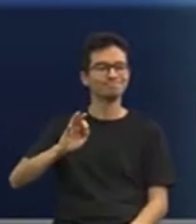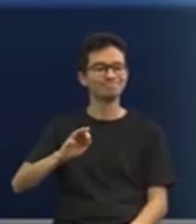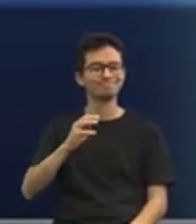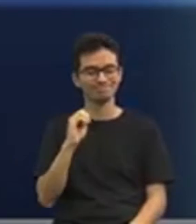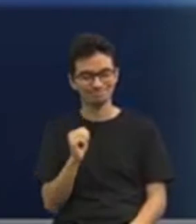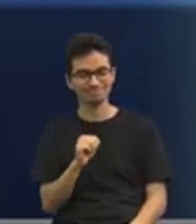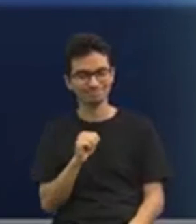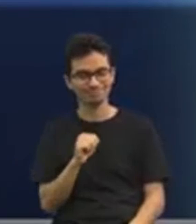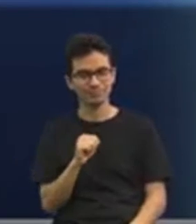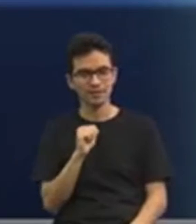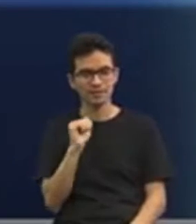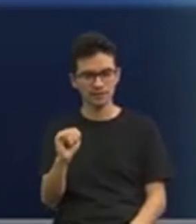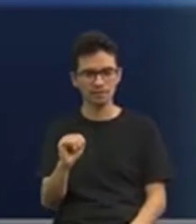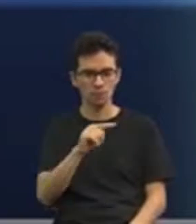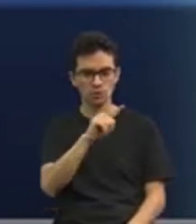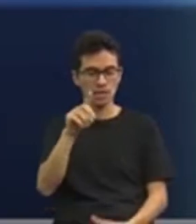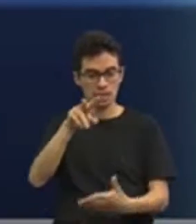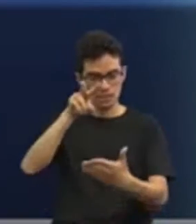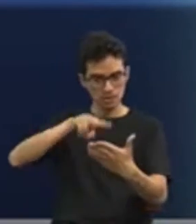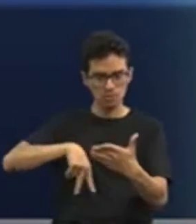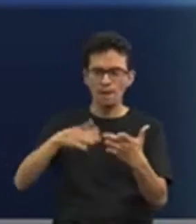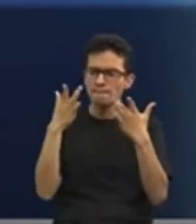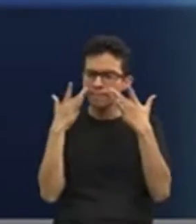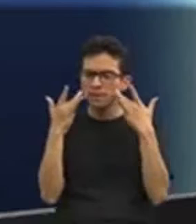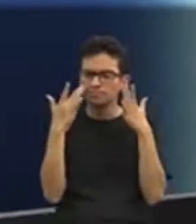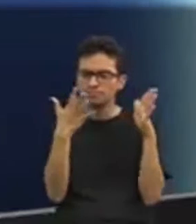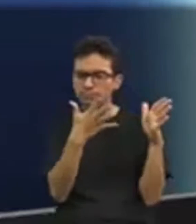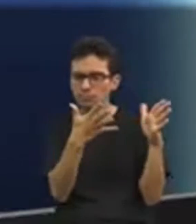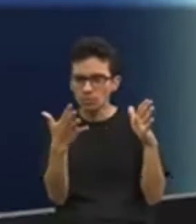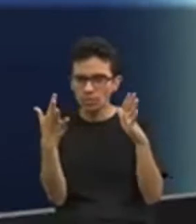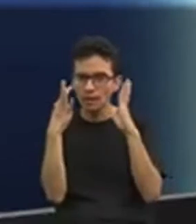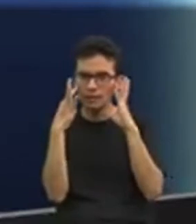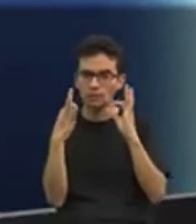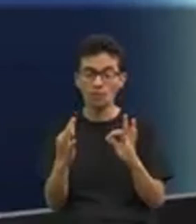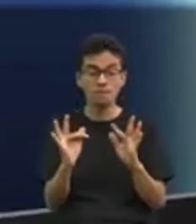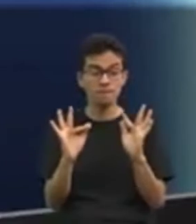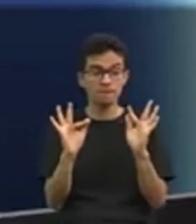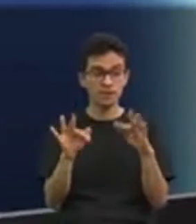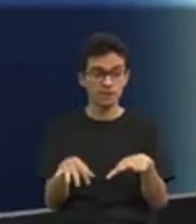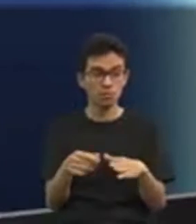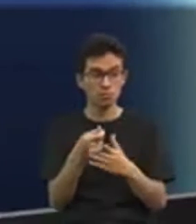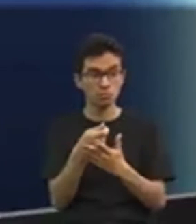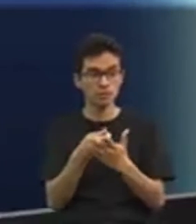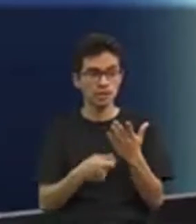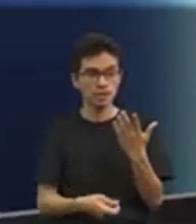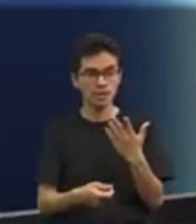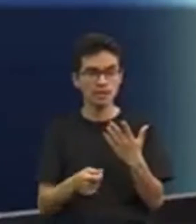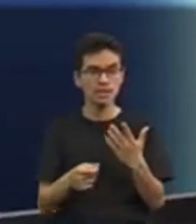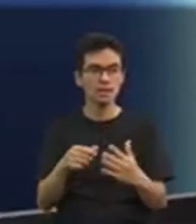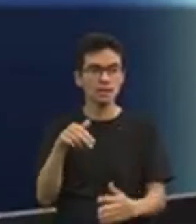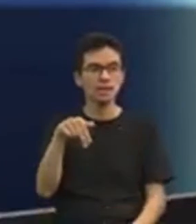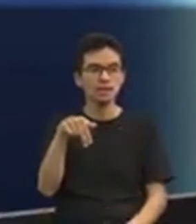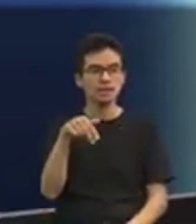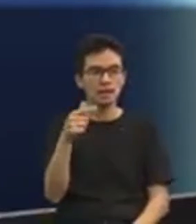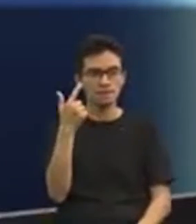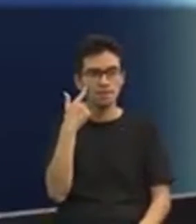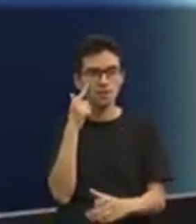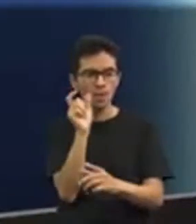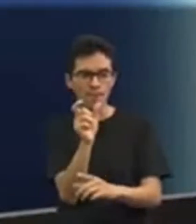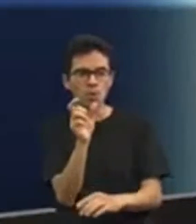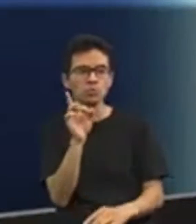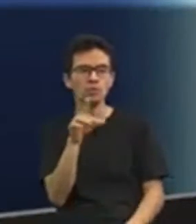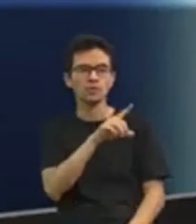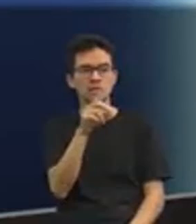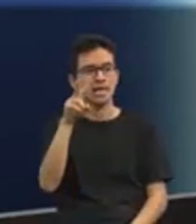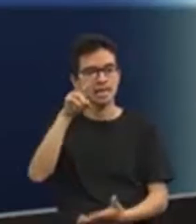se você leu a peça direitinho você vai ver que no final do texto Neco pedreiro nesse